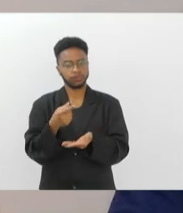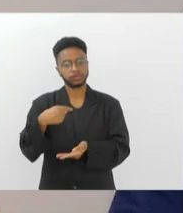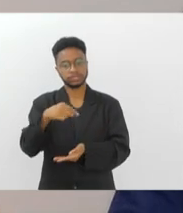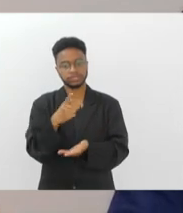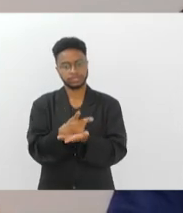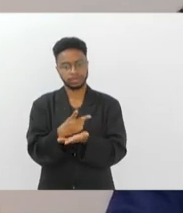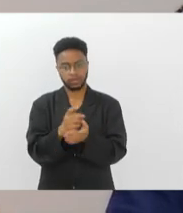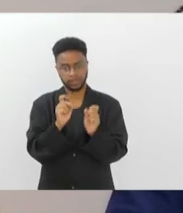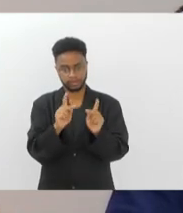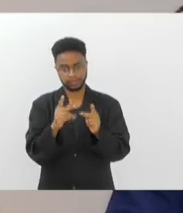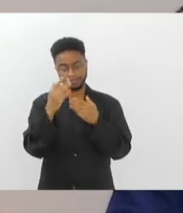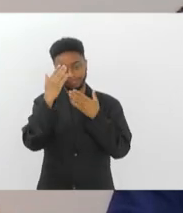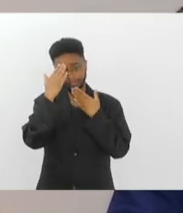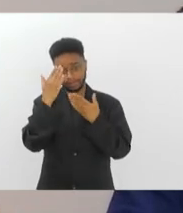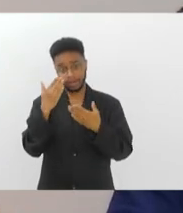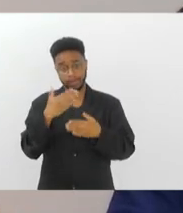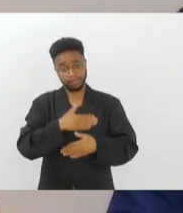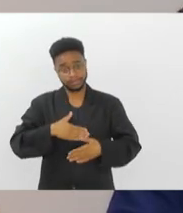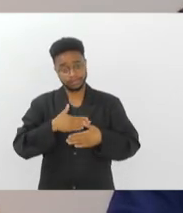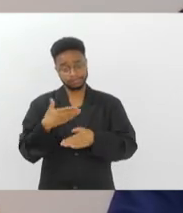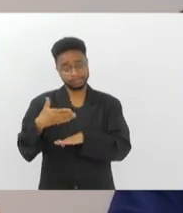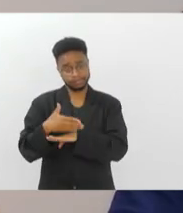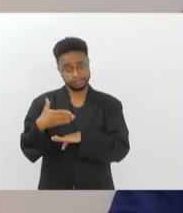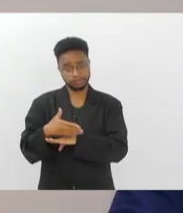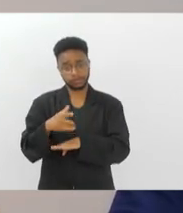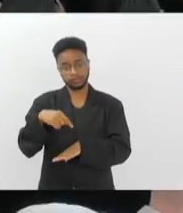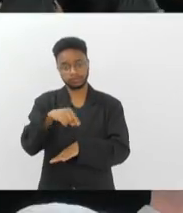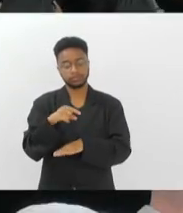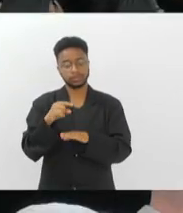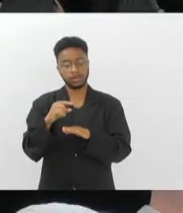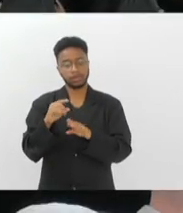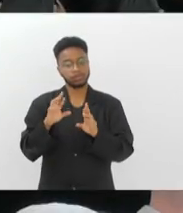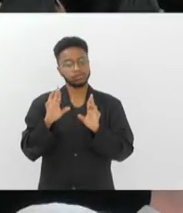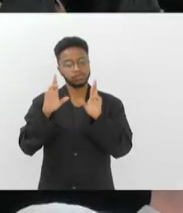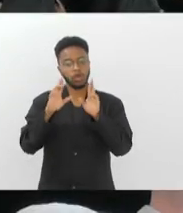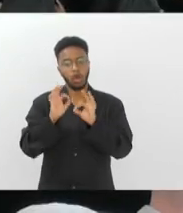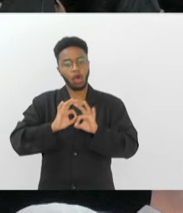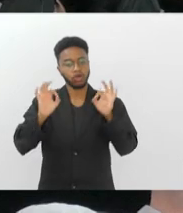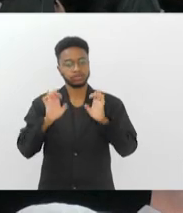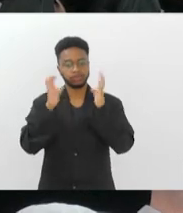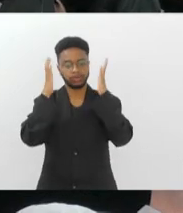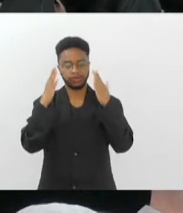vermelho. Tá bom? Foi um prazer estar aqui participando e sucesso para o evento.